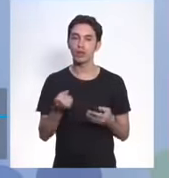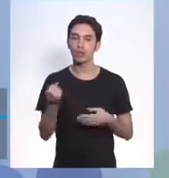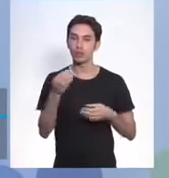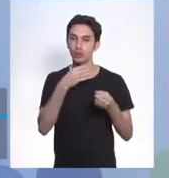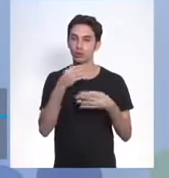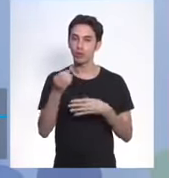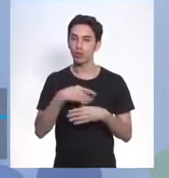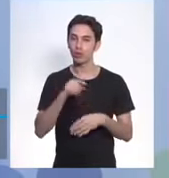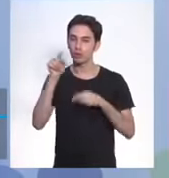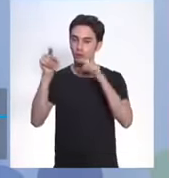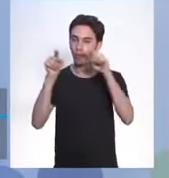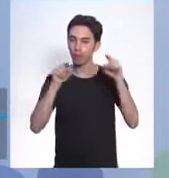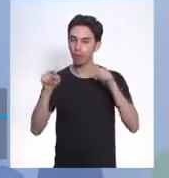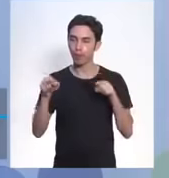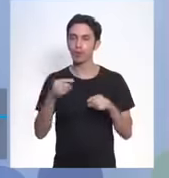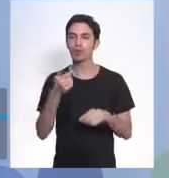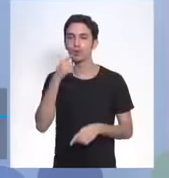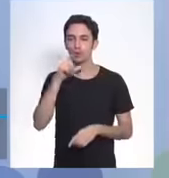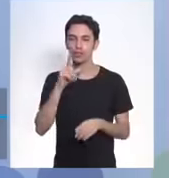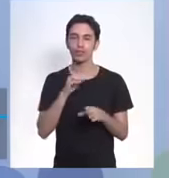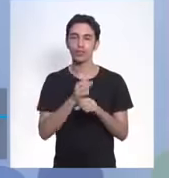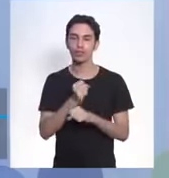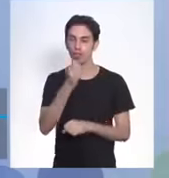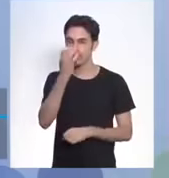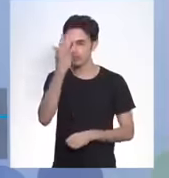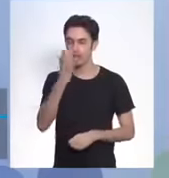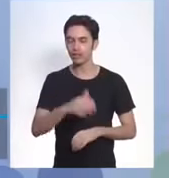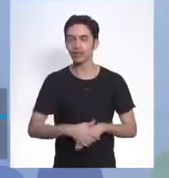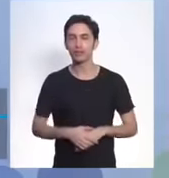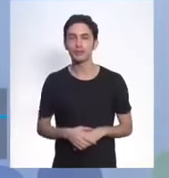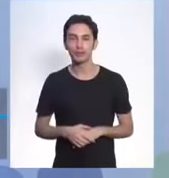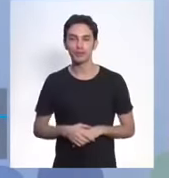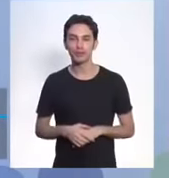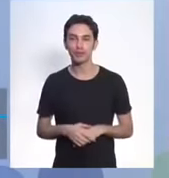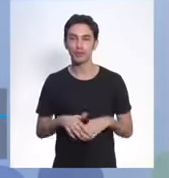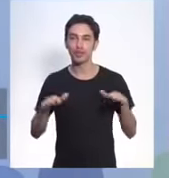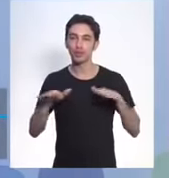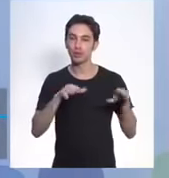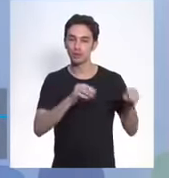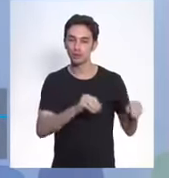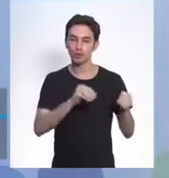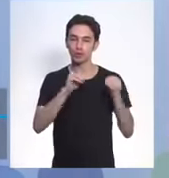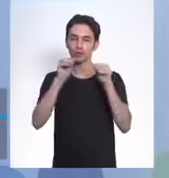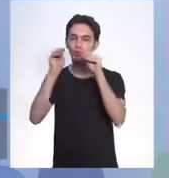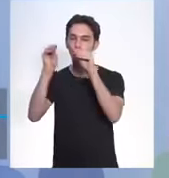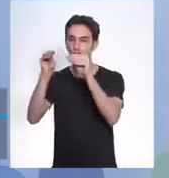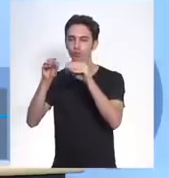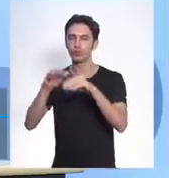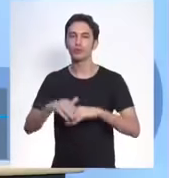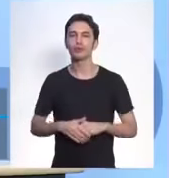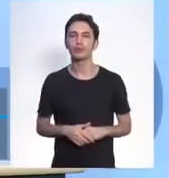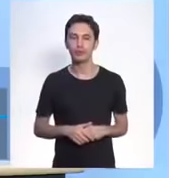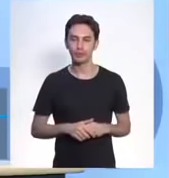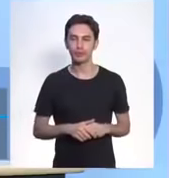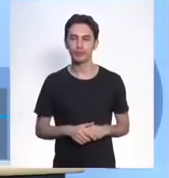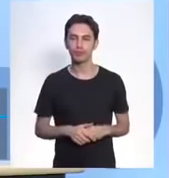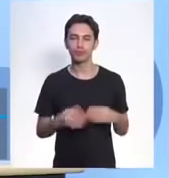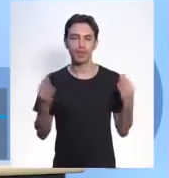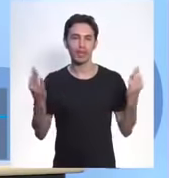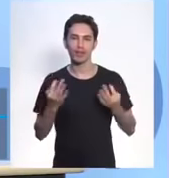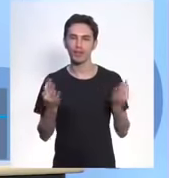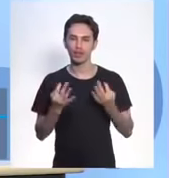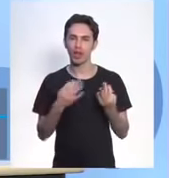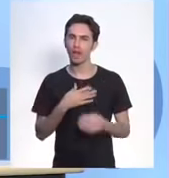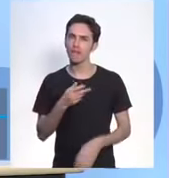novos... Nesses novos três pares ordenados dessa figura que movimentou tinha perfeitinho não